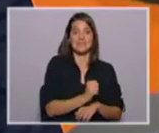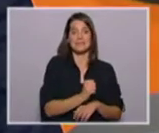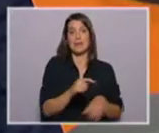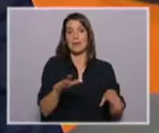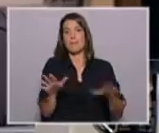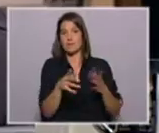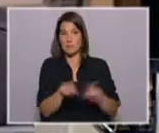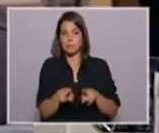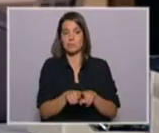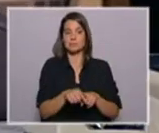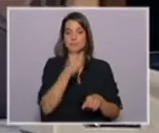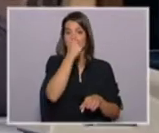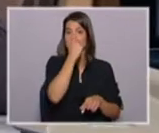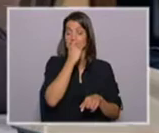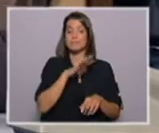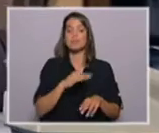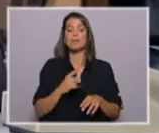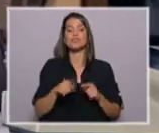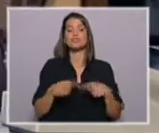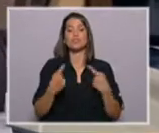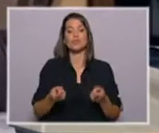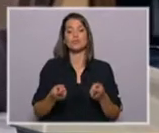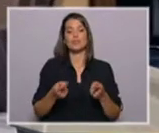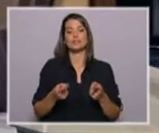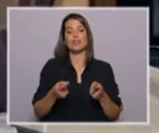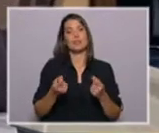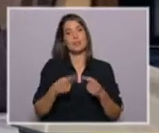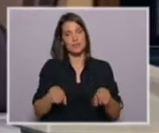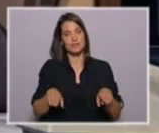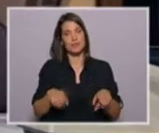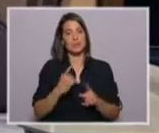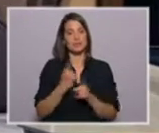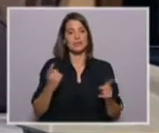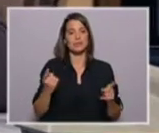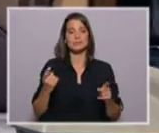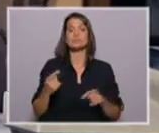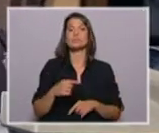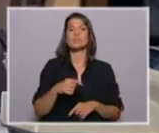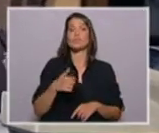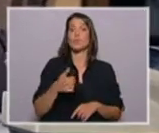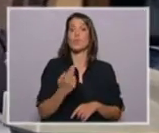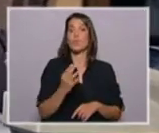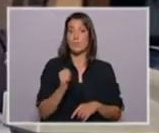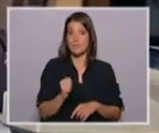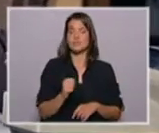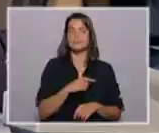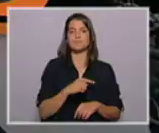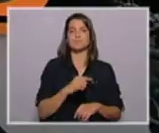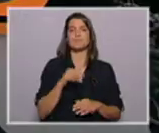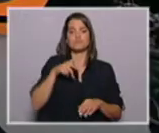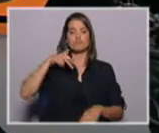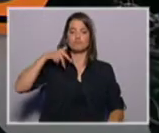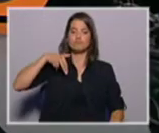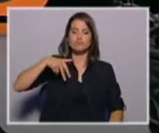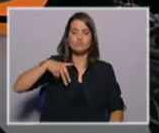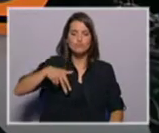mesma coisa. O motivo acaba por não ser tão nobre. E porquê? Porque o Buzz Aldrin chega ao último degrau e o